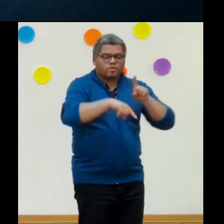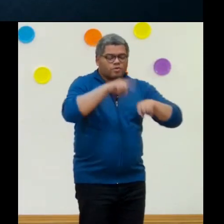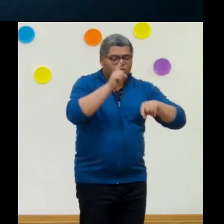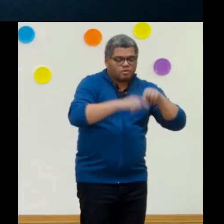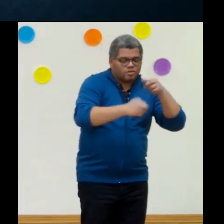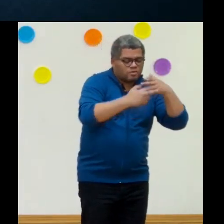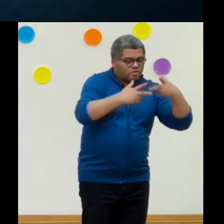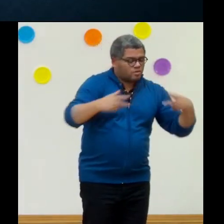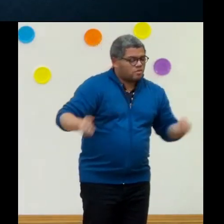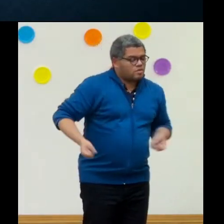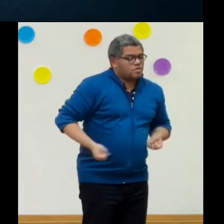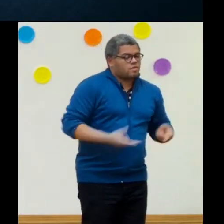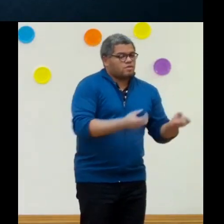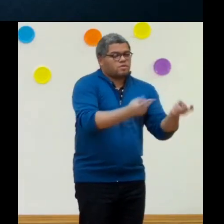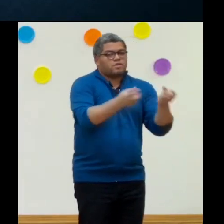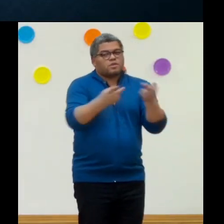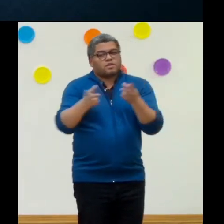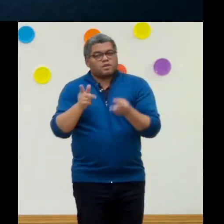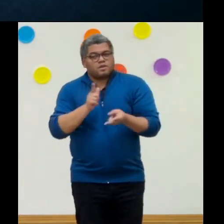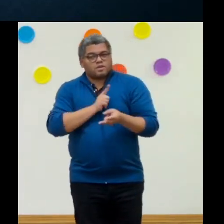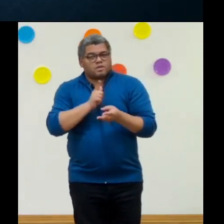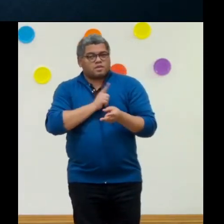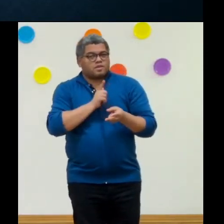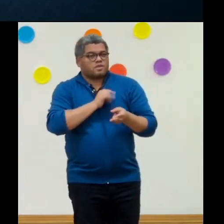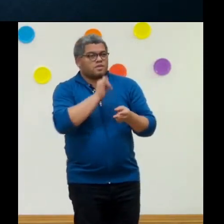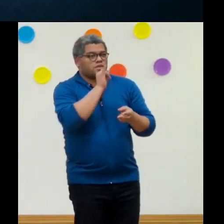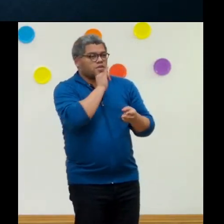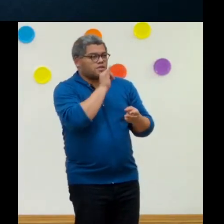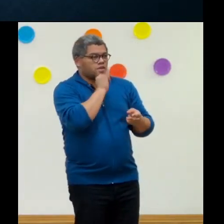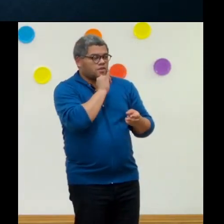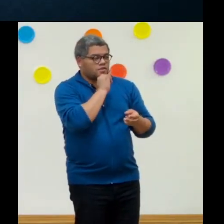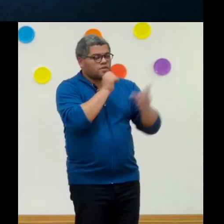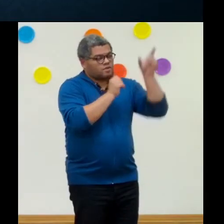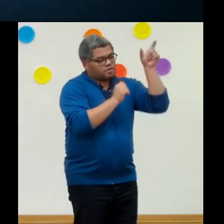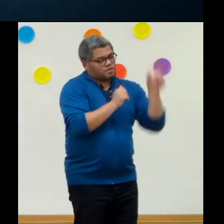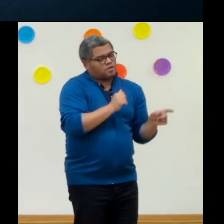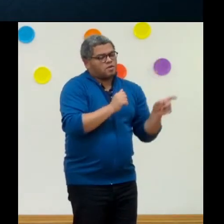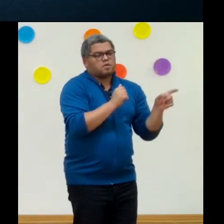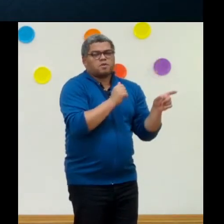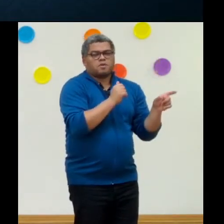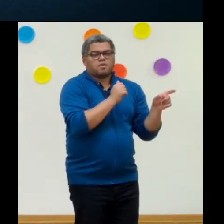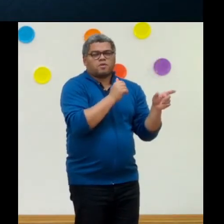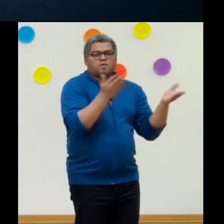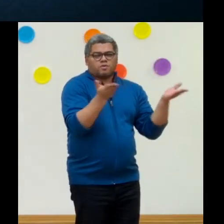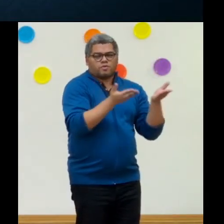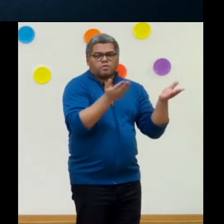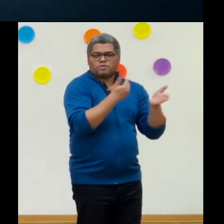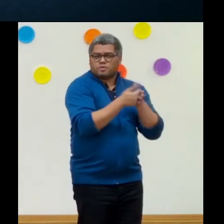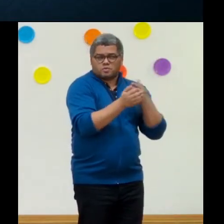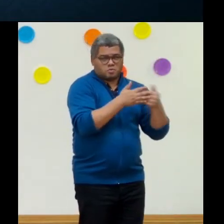belo exemplar de um ser humano para vender um produto, não é? Qualquer produto está assim.